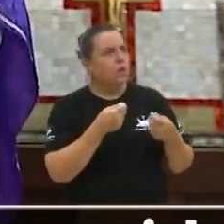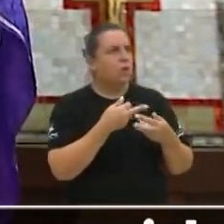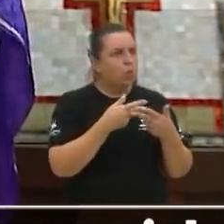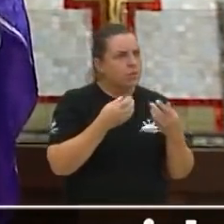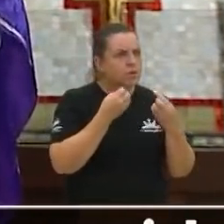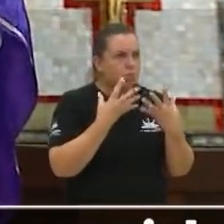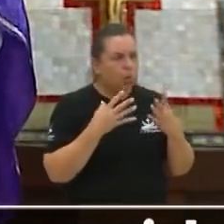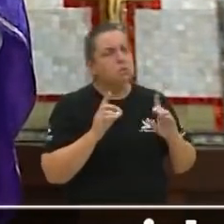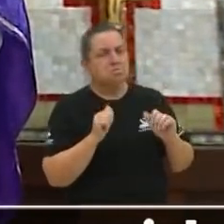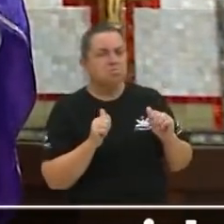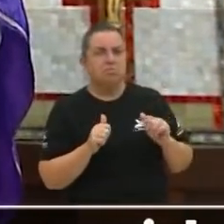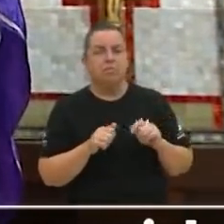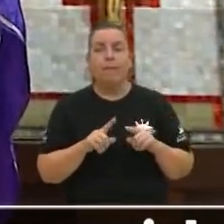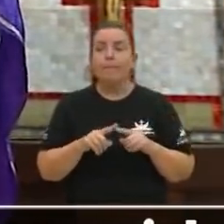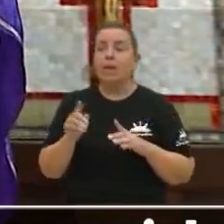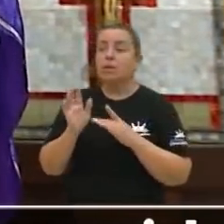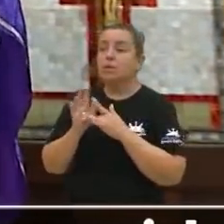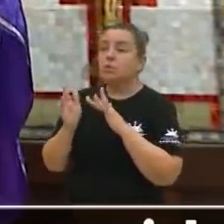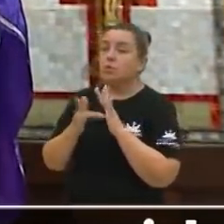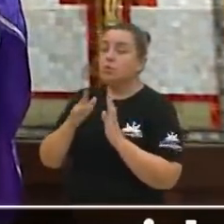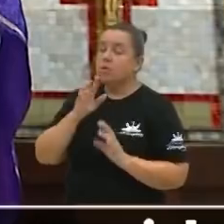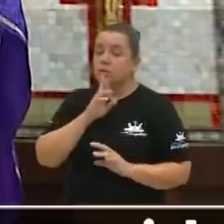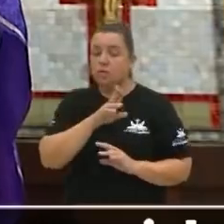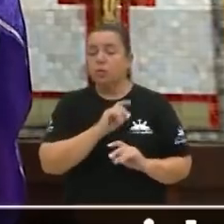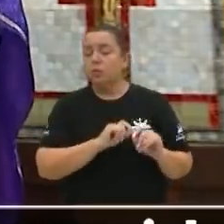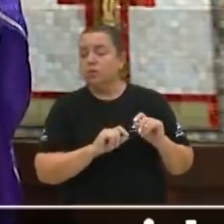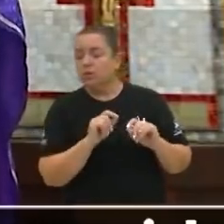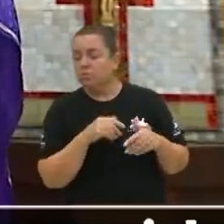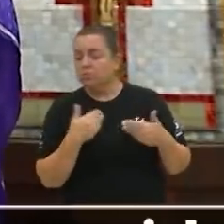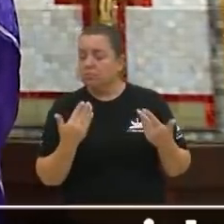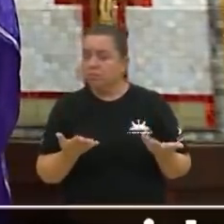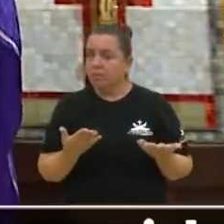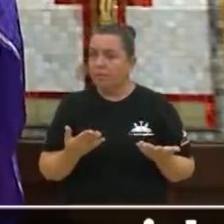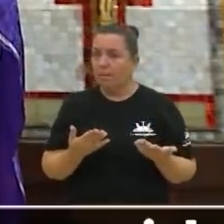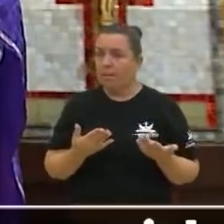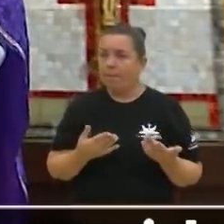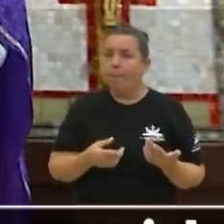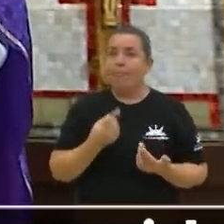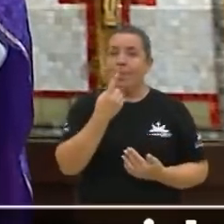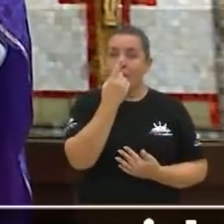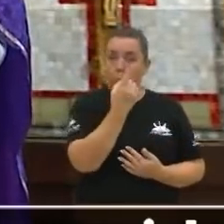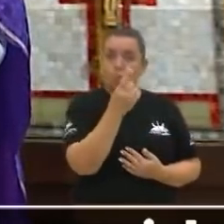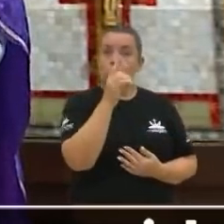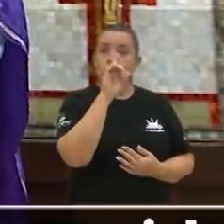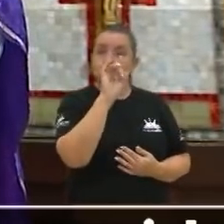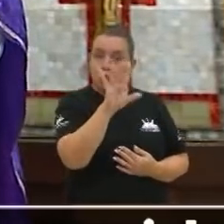é impressionante essa resposta de Jesus é um só